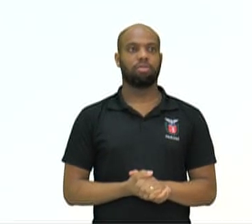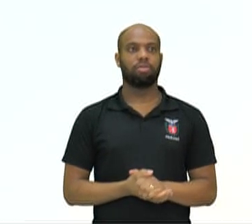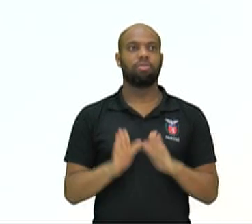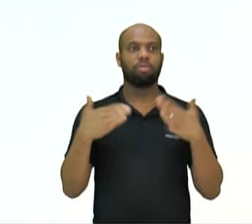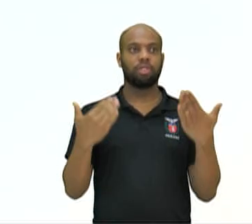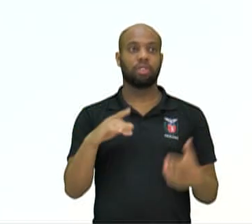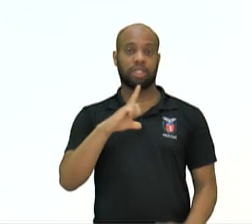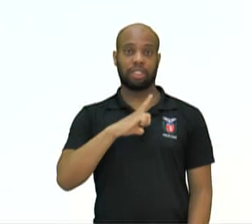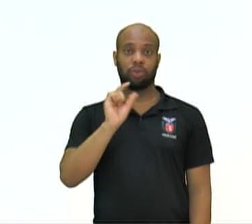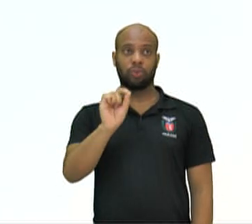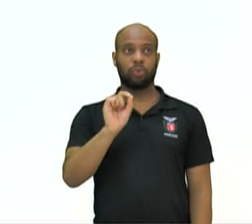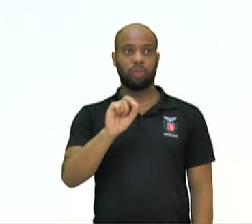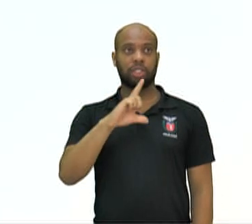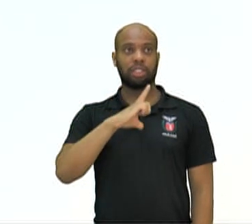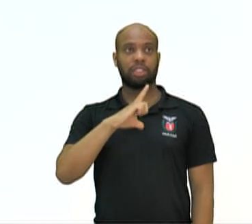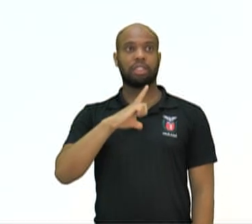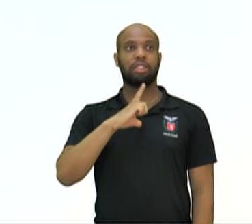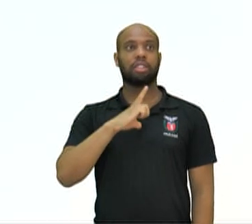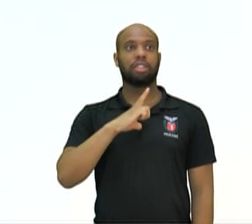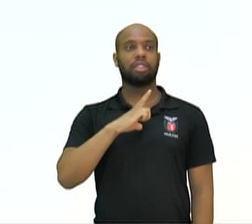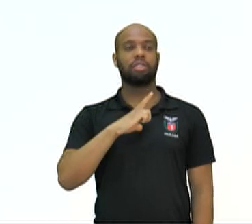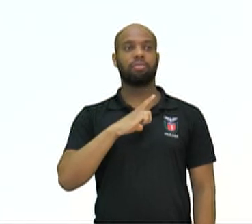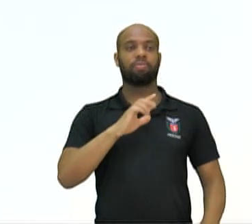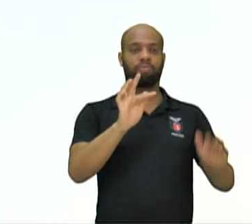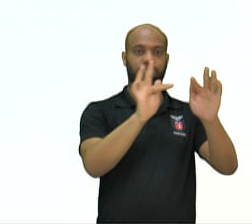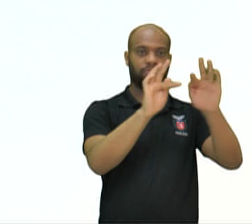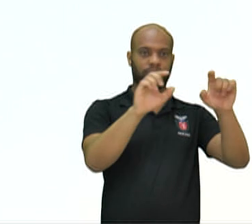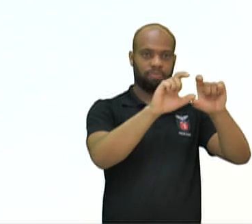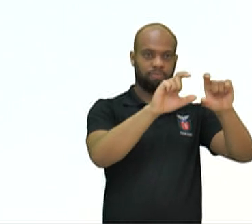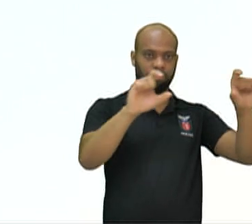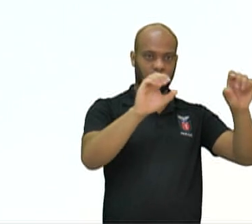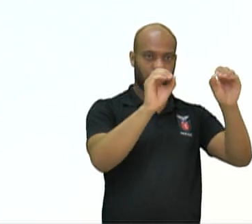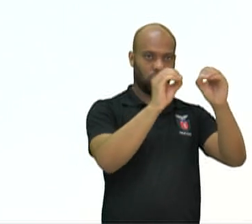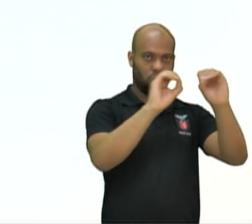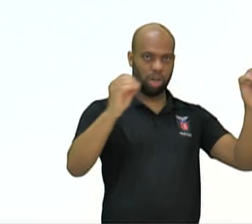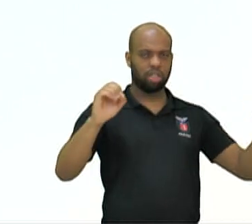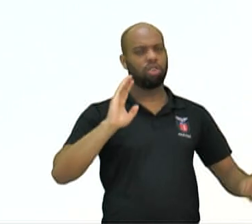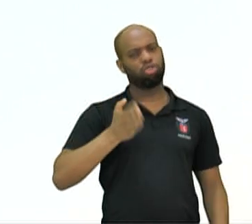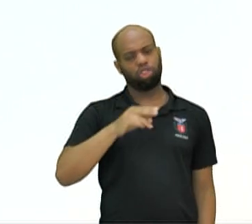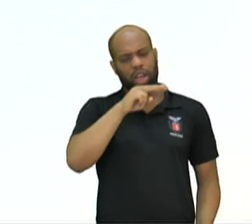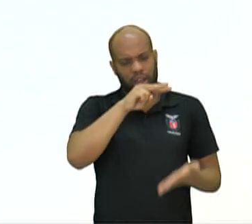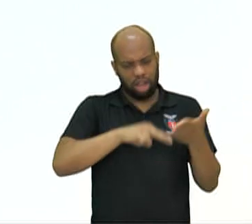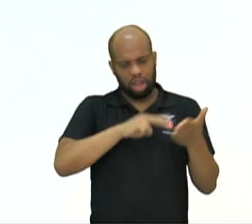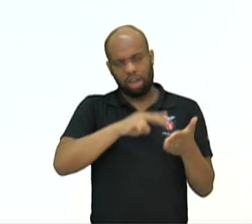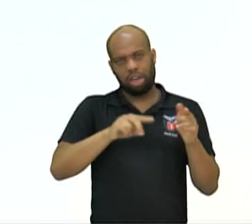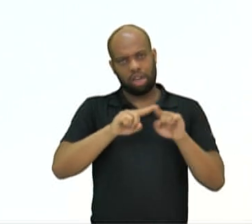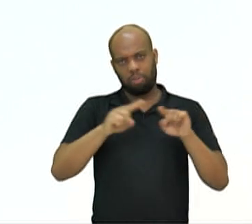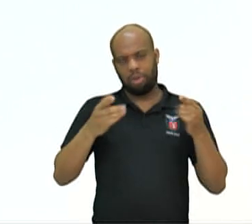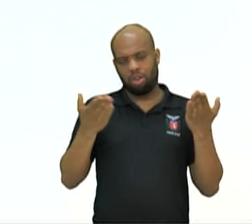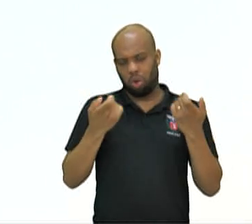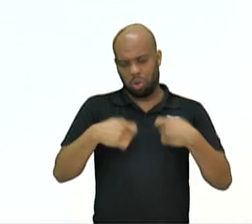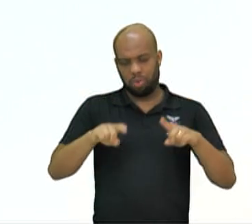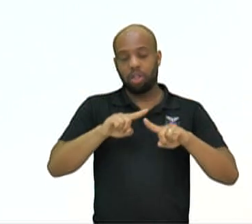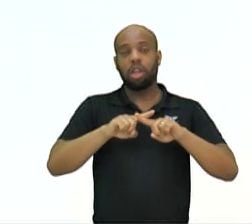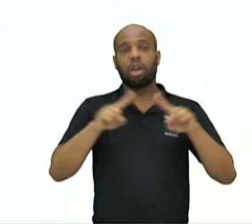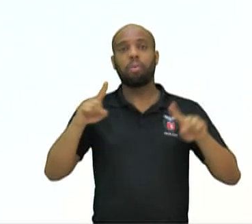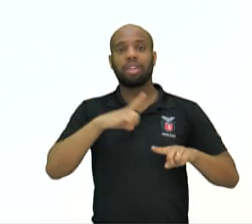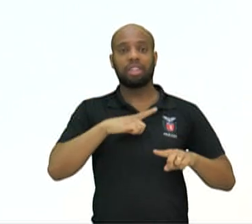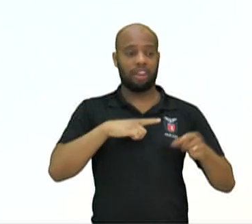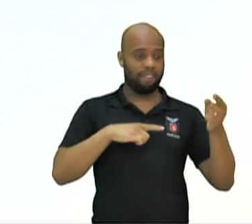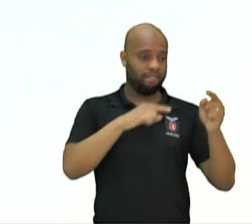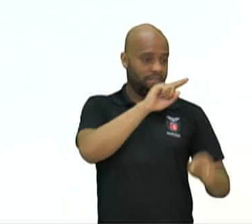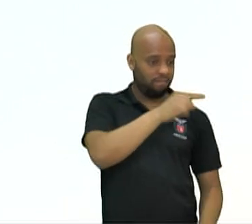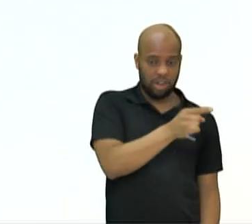Então, nós temos ali a oração, que eu não vou ler, que já lemos, né? Mas nós temos entre